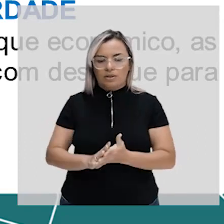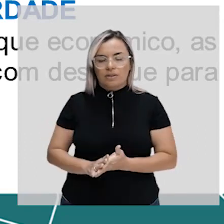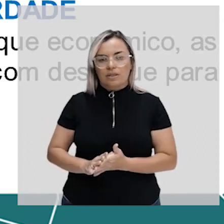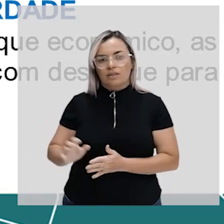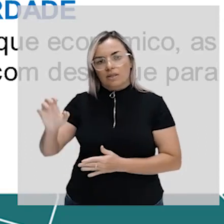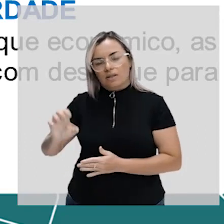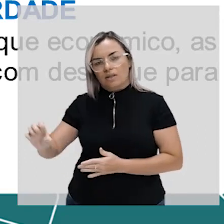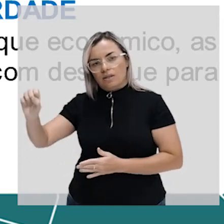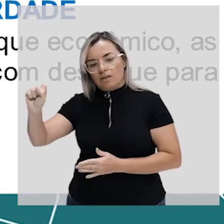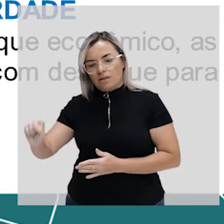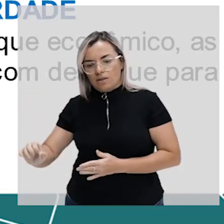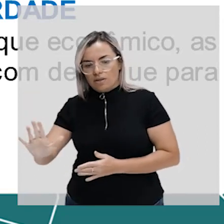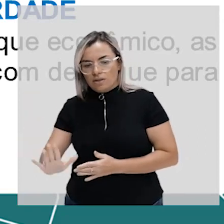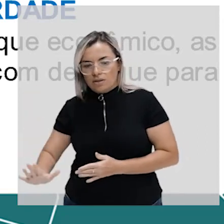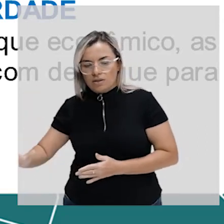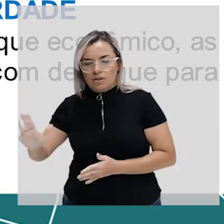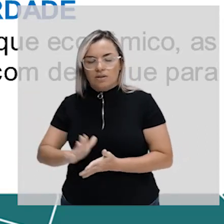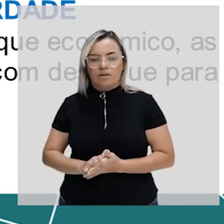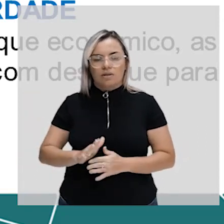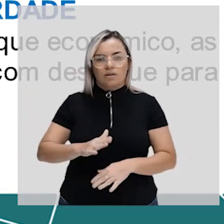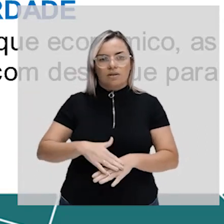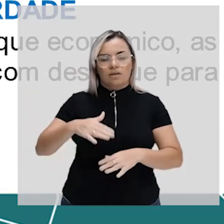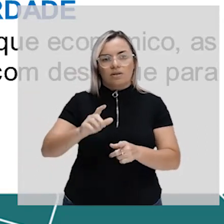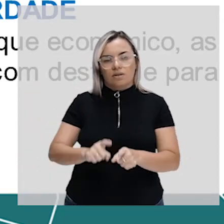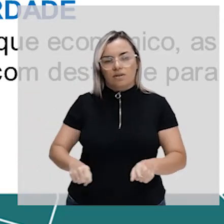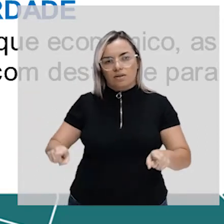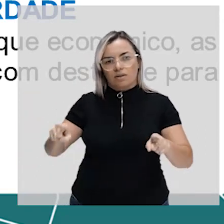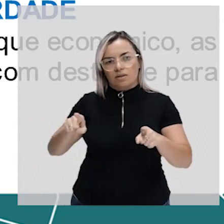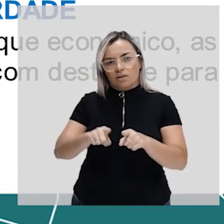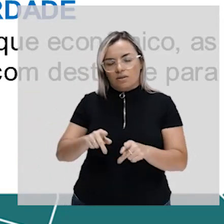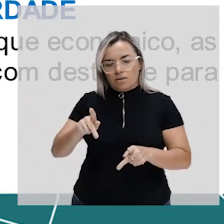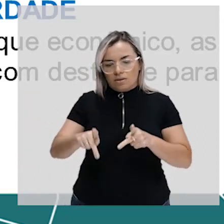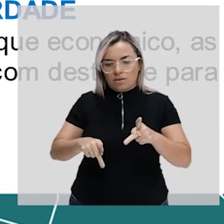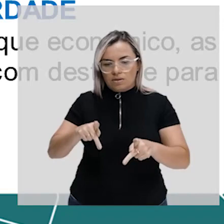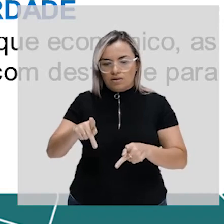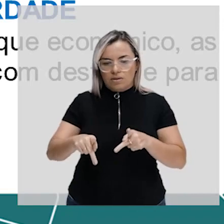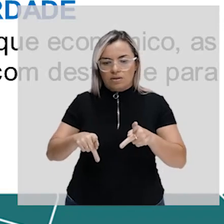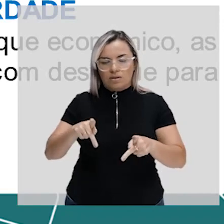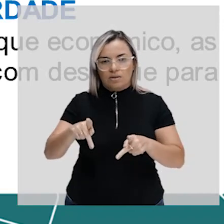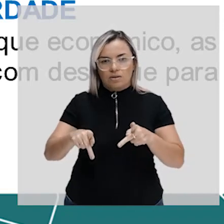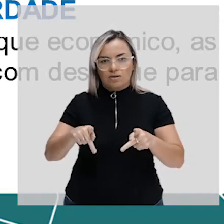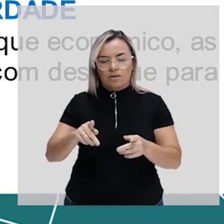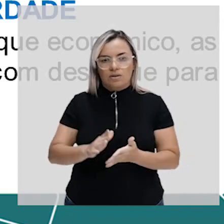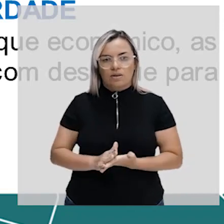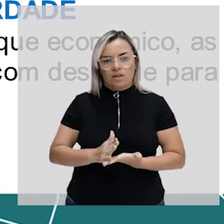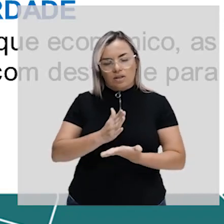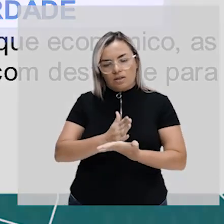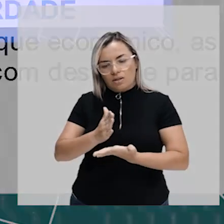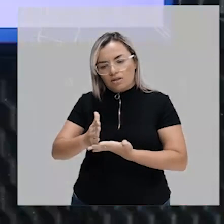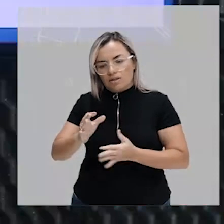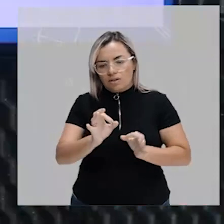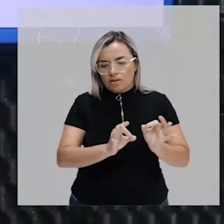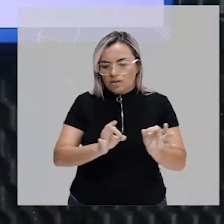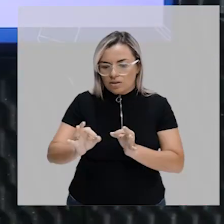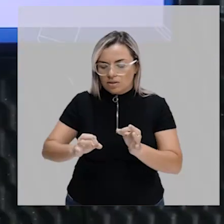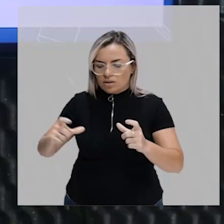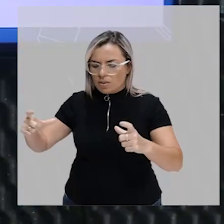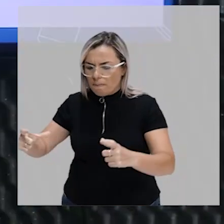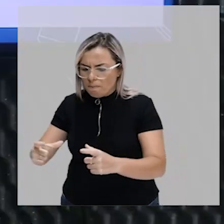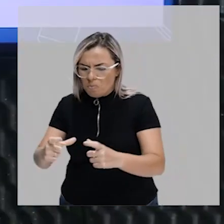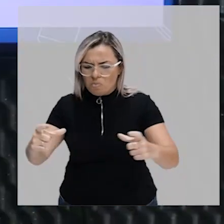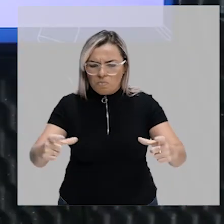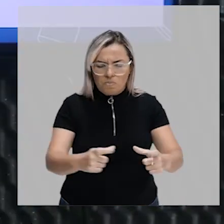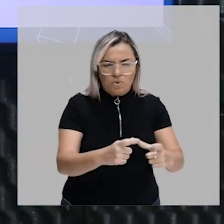mais povoada, densidade demográfica, ou seja, se a gente distribuir essa população pelo território, tu tem muita gente naquele espaço.